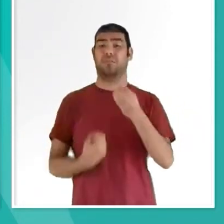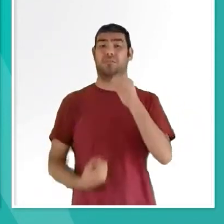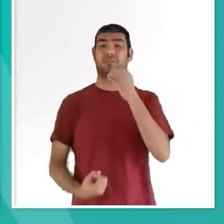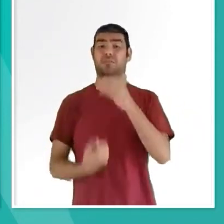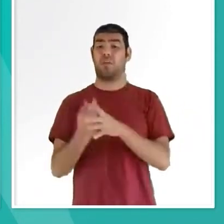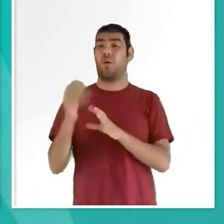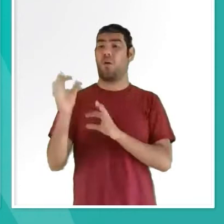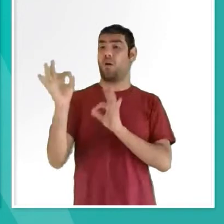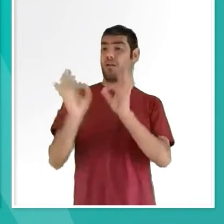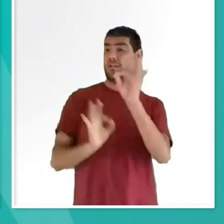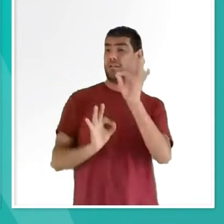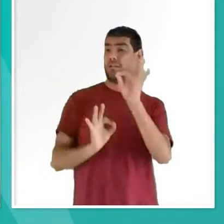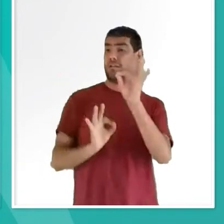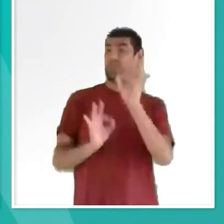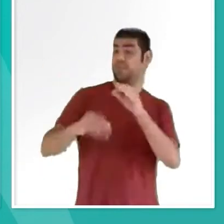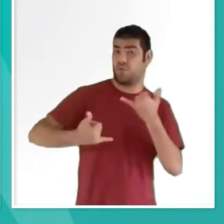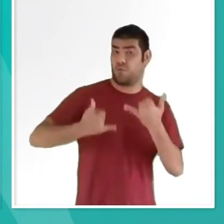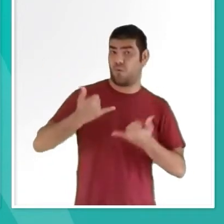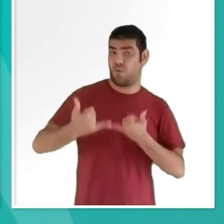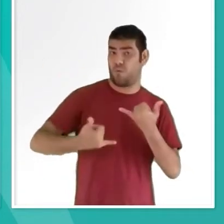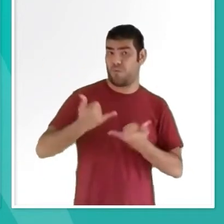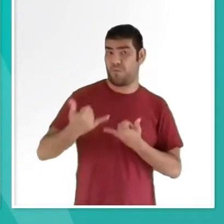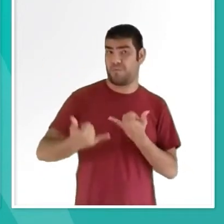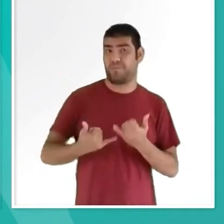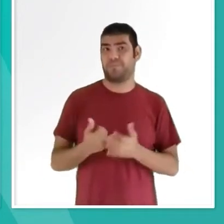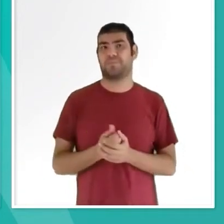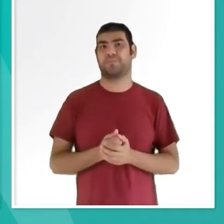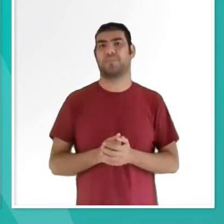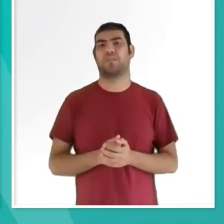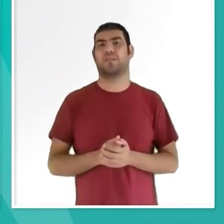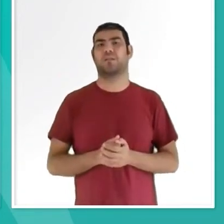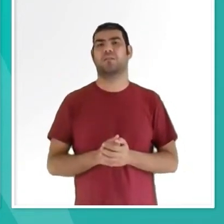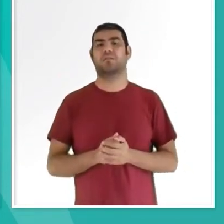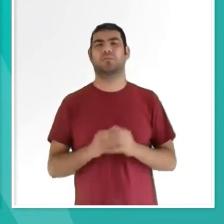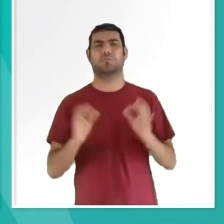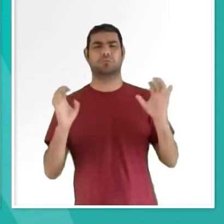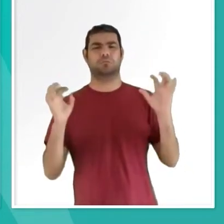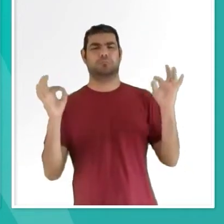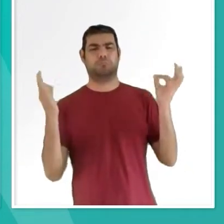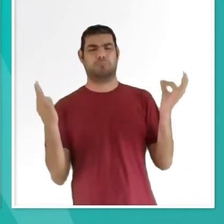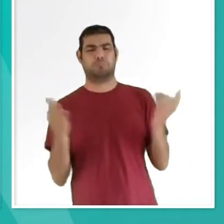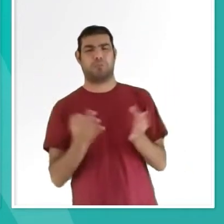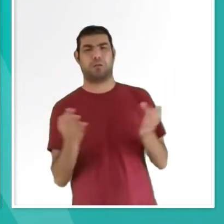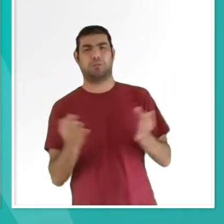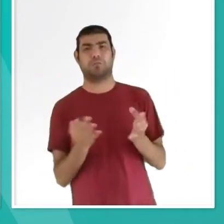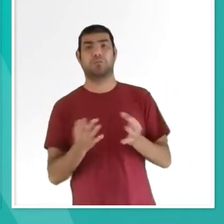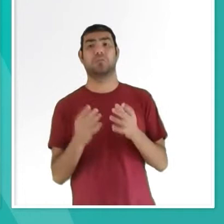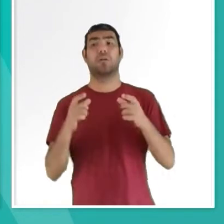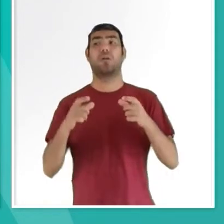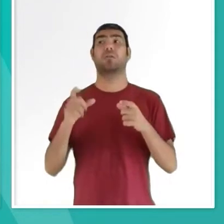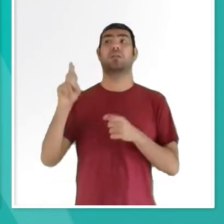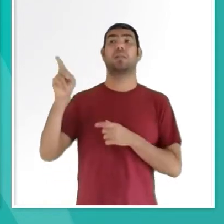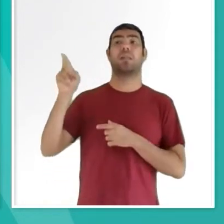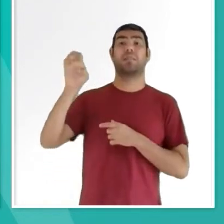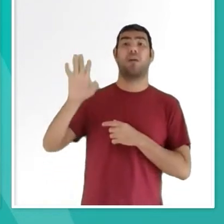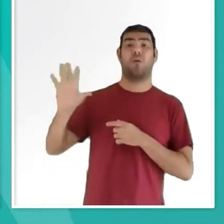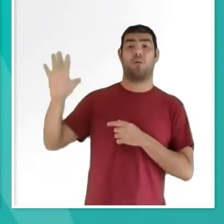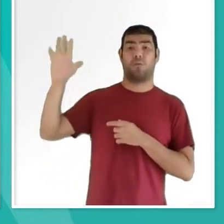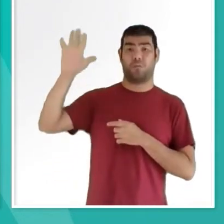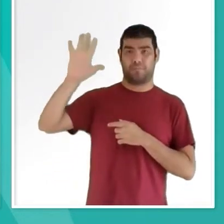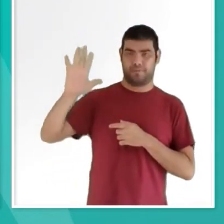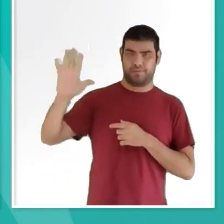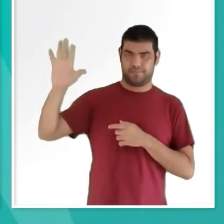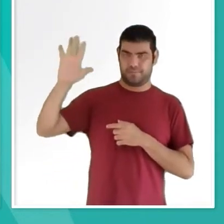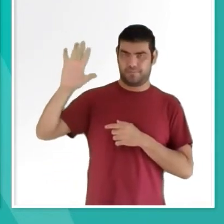jogo, começou a ser padronizado lá na Europa. Esse jogo foi chamado de